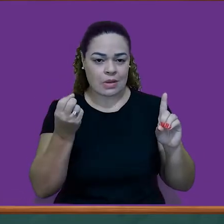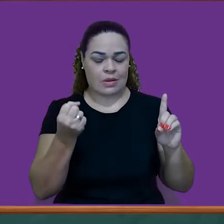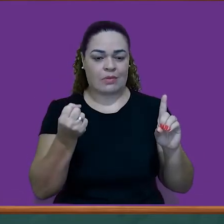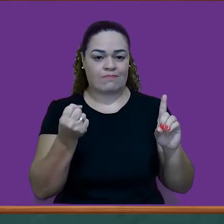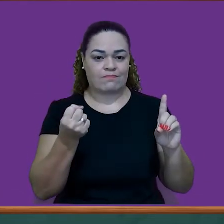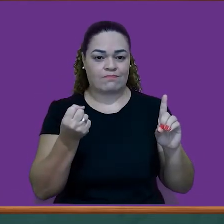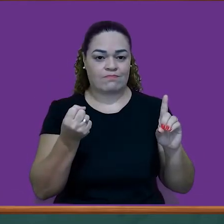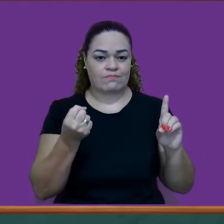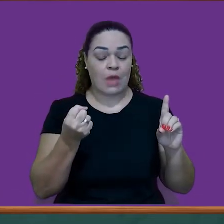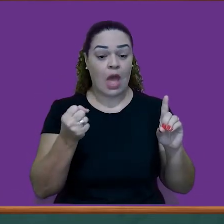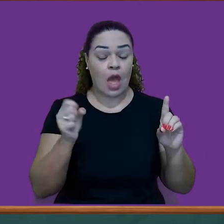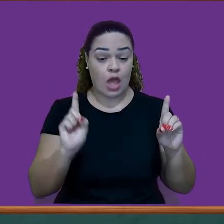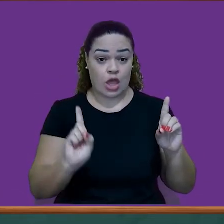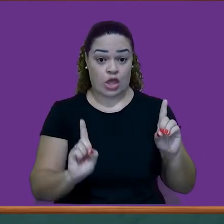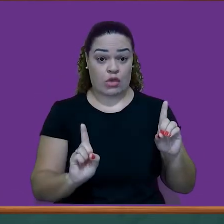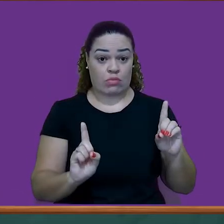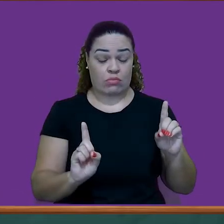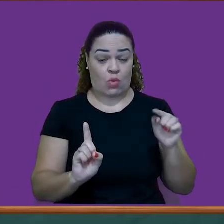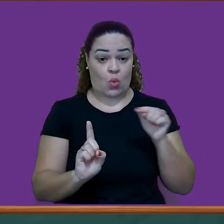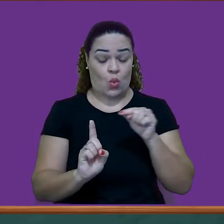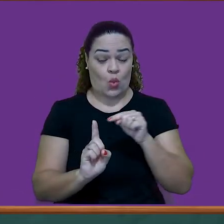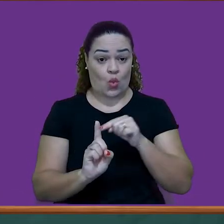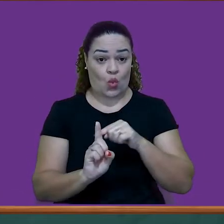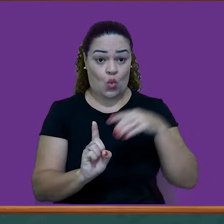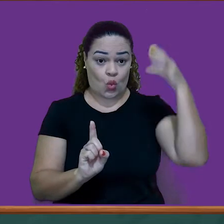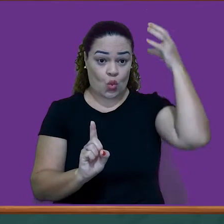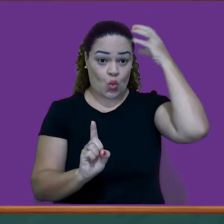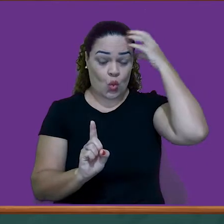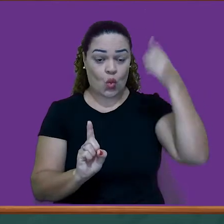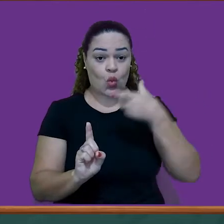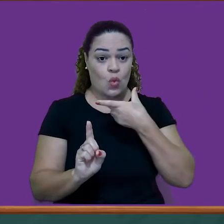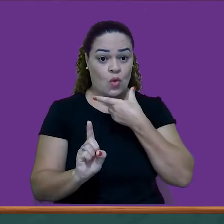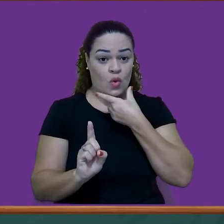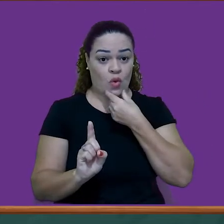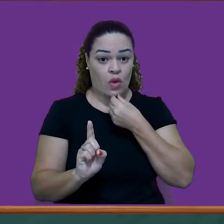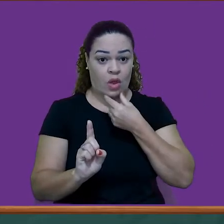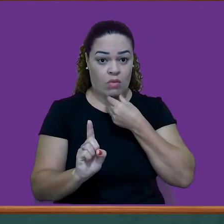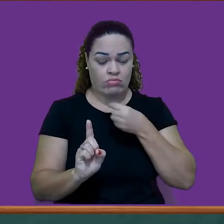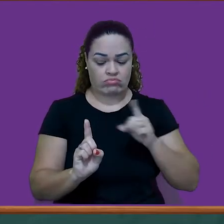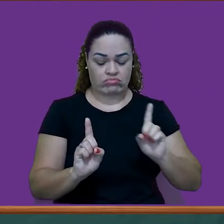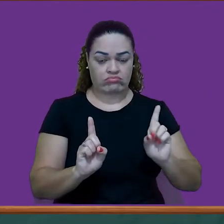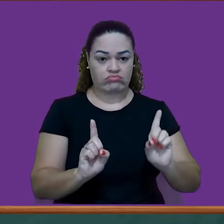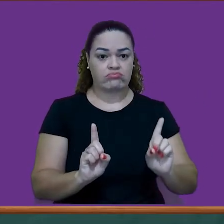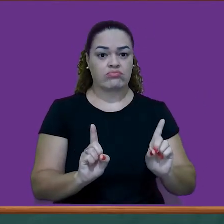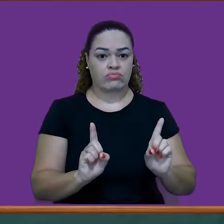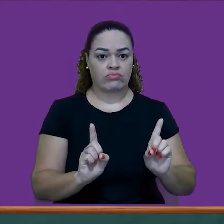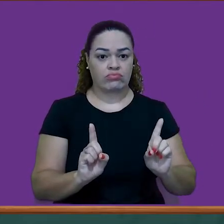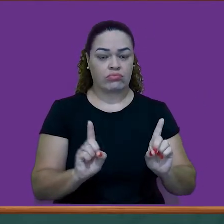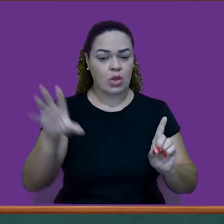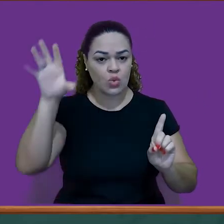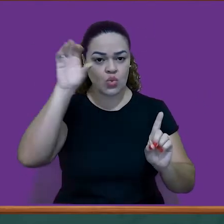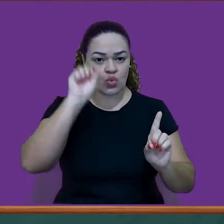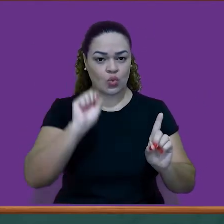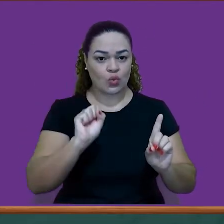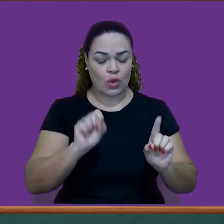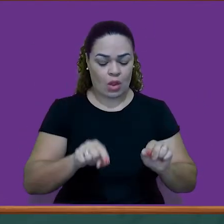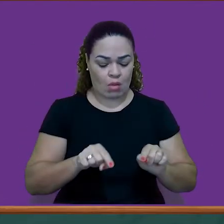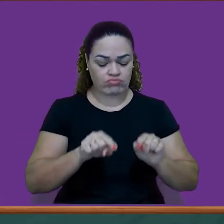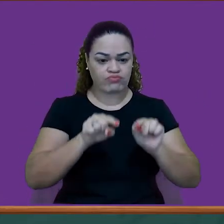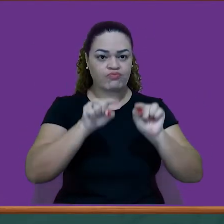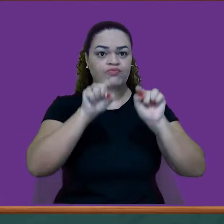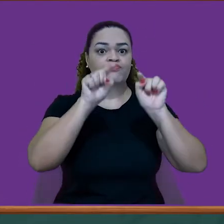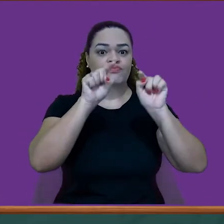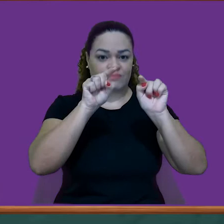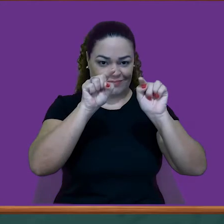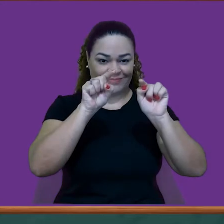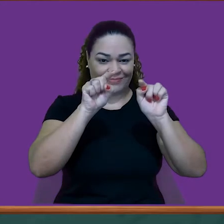D. E o rei vai ficar do lado da dama. Então, nós temos a nossa realeza aqui nas colunas centrais, nas